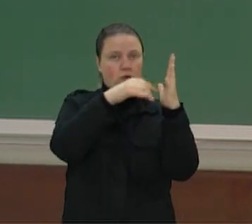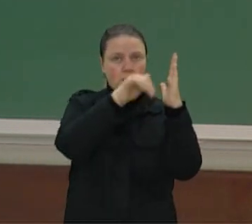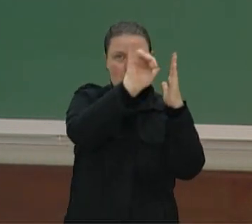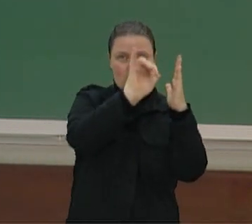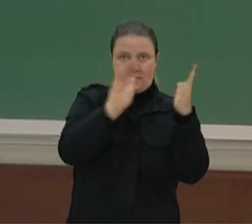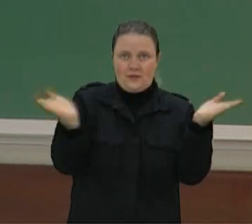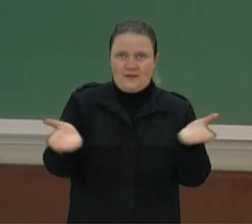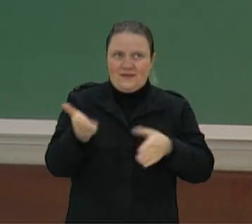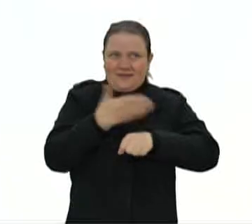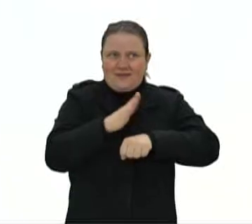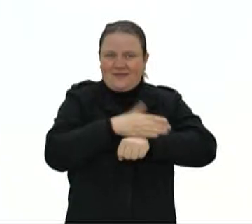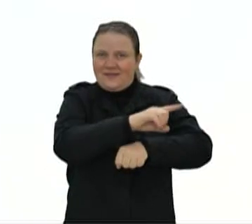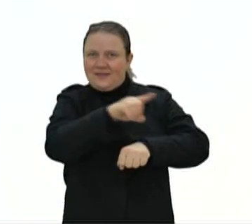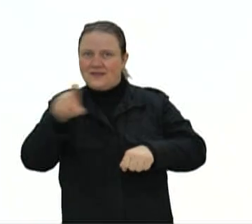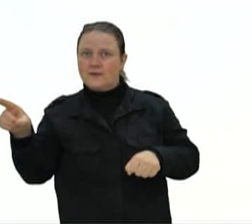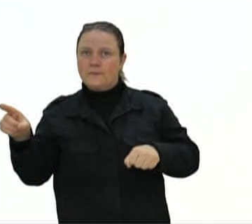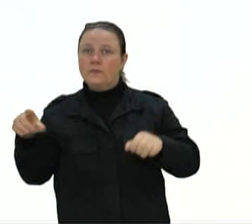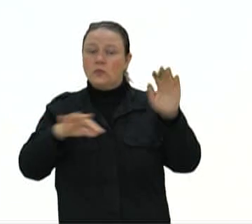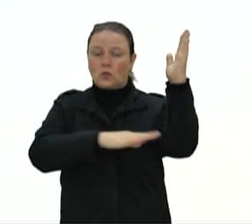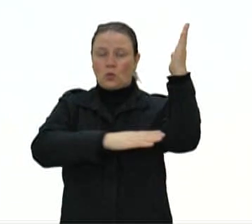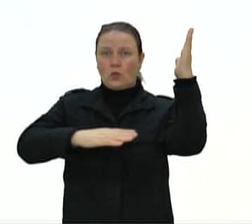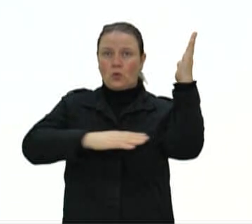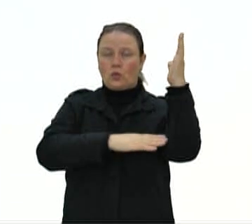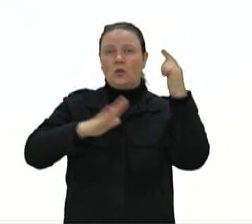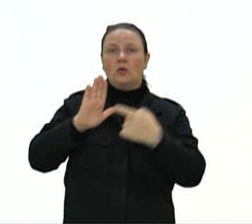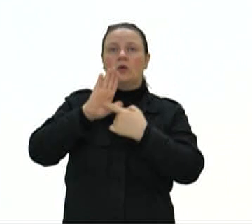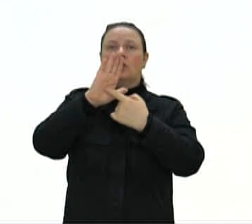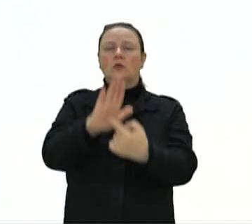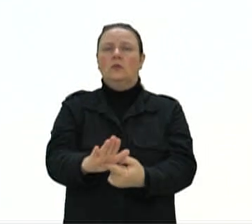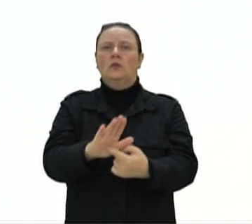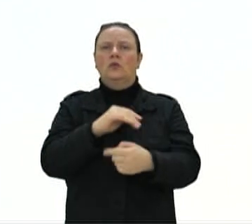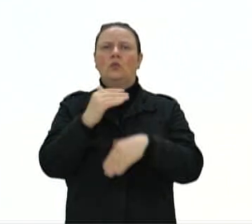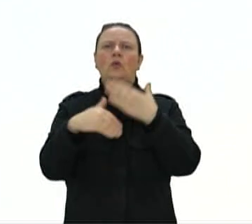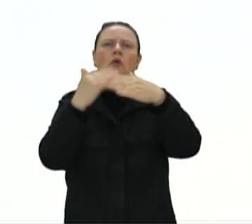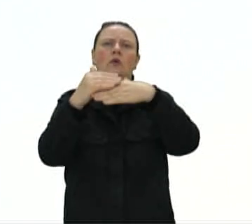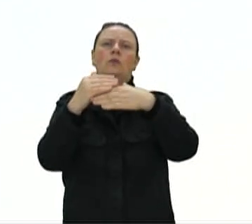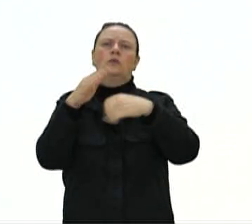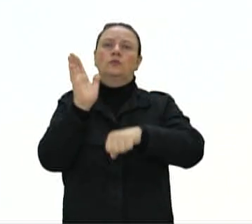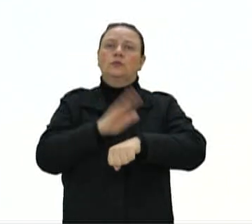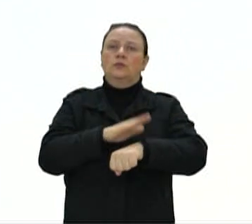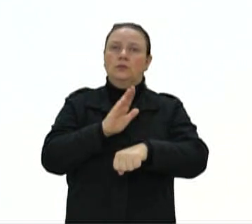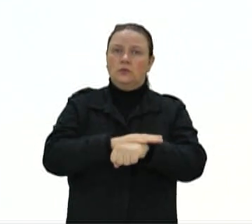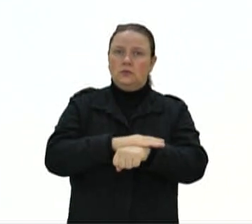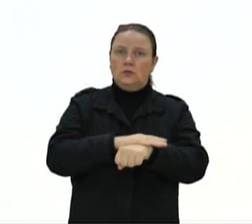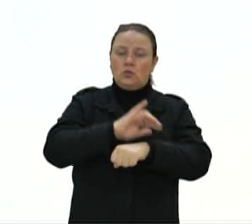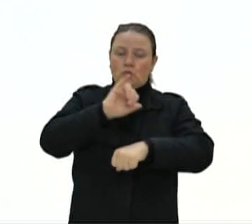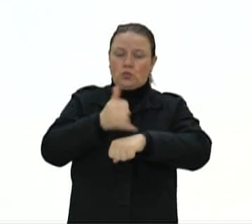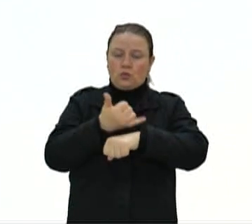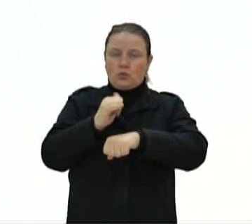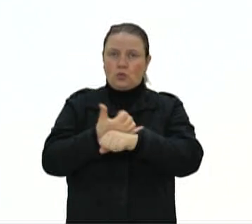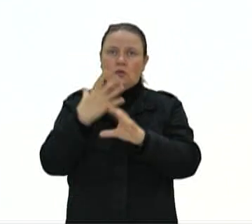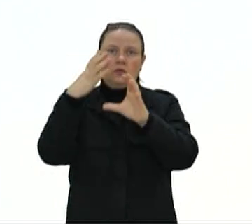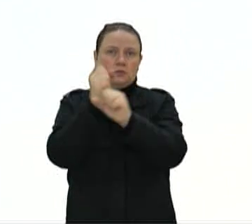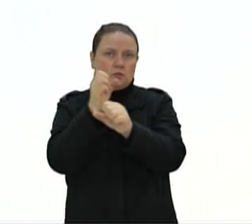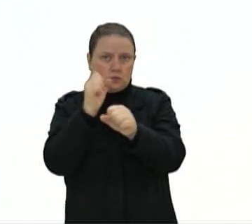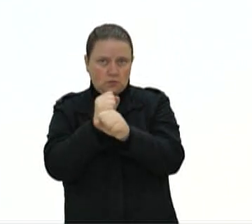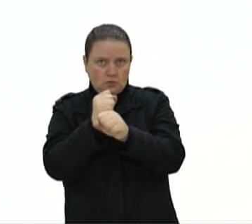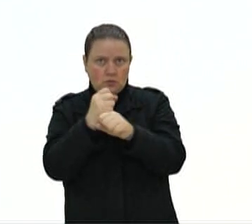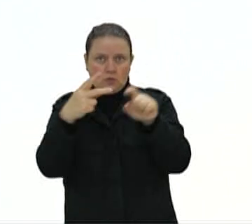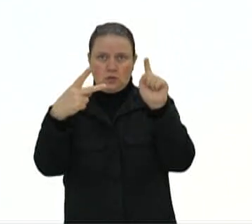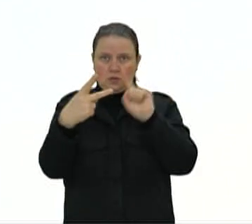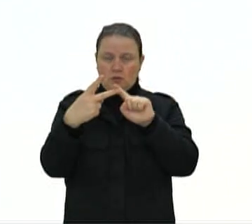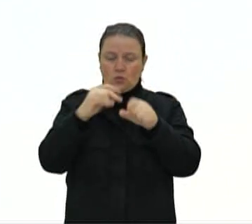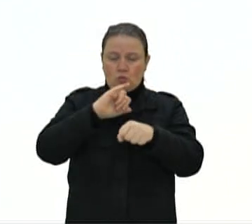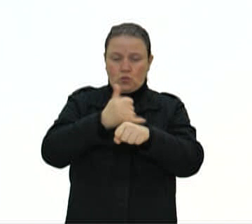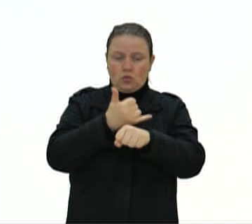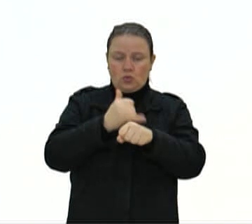com vocês. Vamos lá. O gráfico a seguir representa as evoluções no tempo do montante a juros simples e do montante a juros